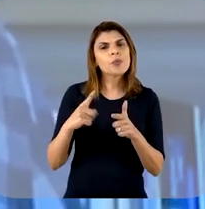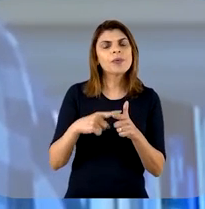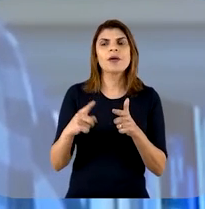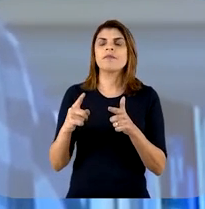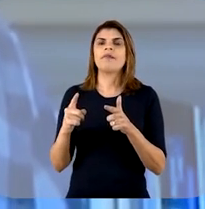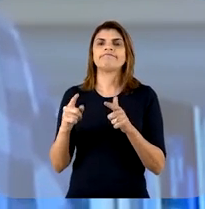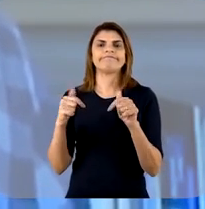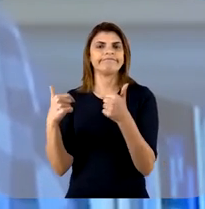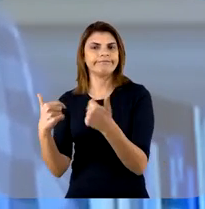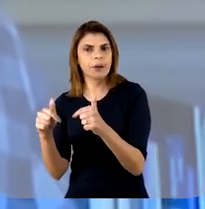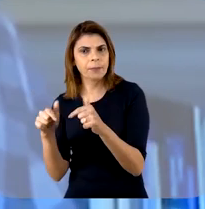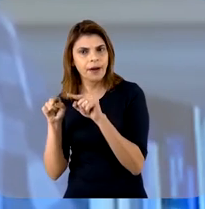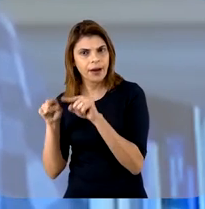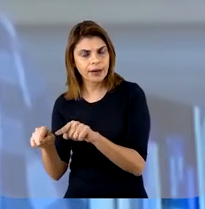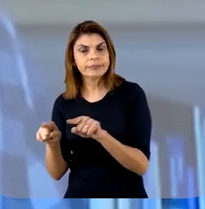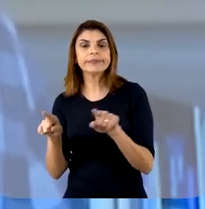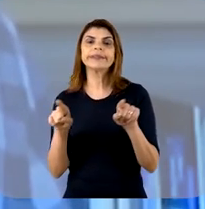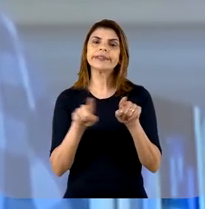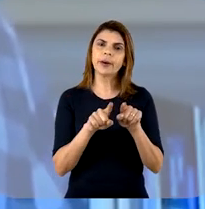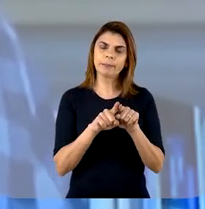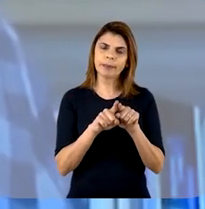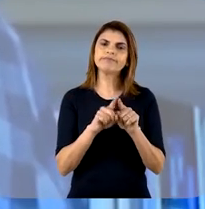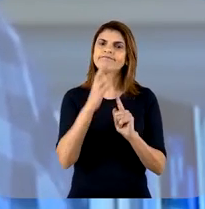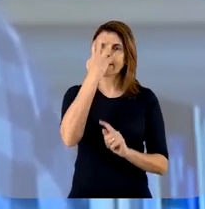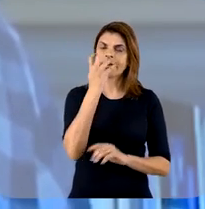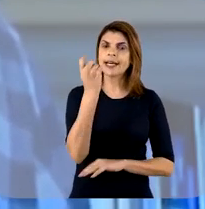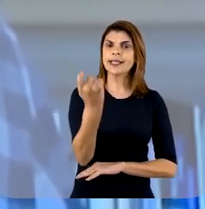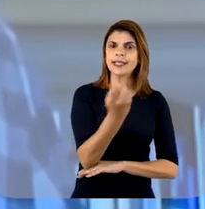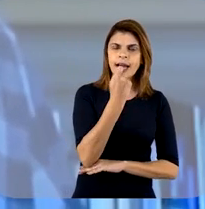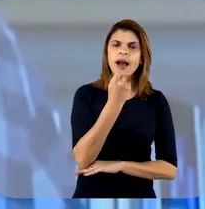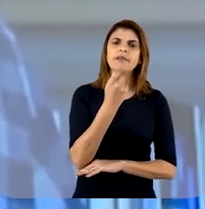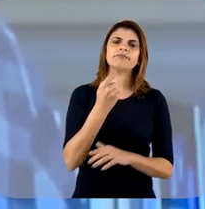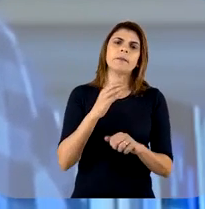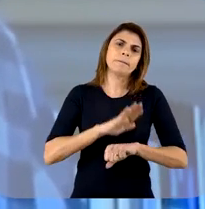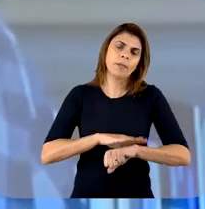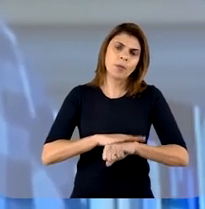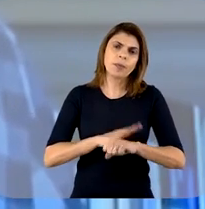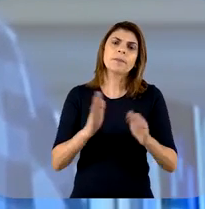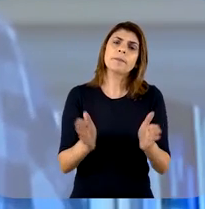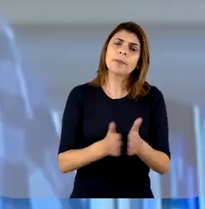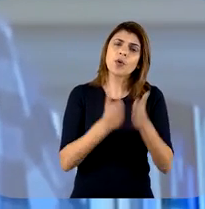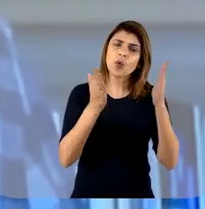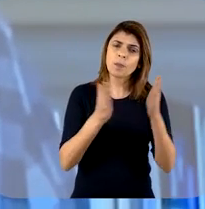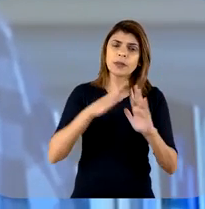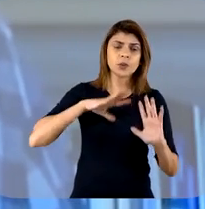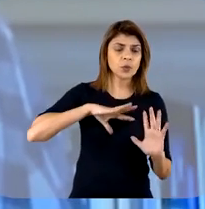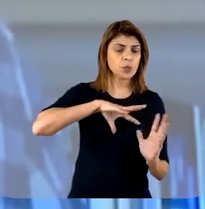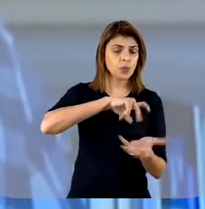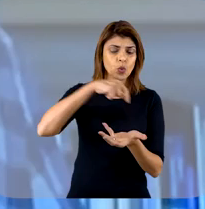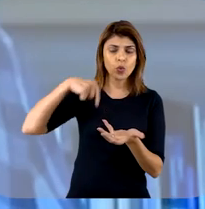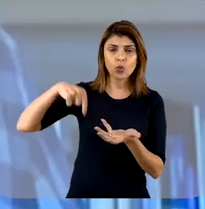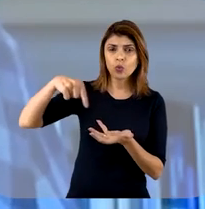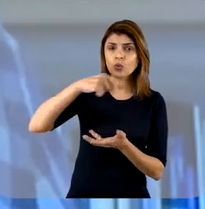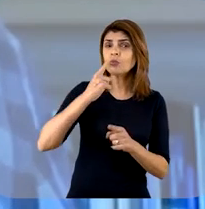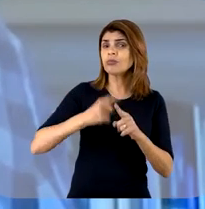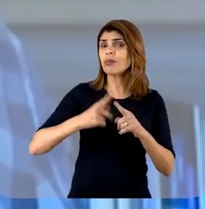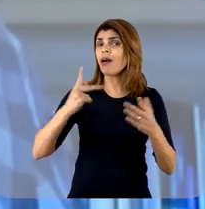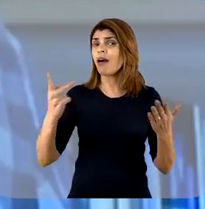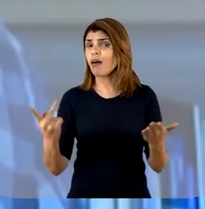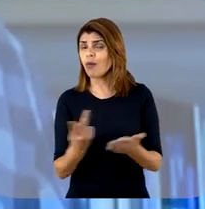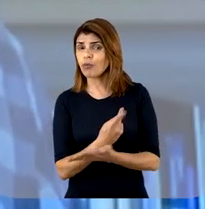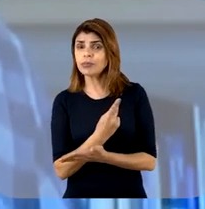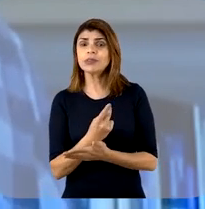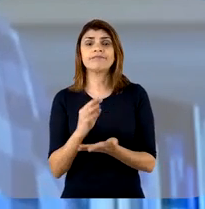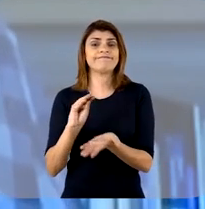trabalho. Ela aprofundou situações de pobreza em vários lugares do mundo, porque aconteceu um aumento do